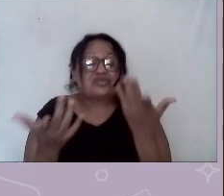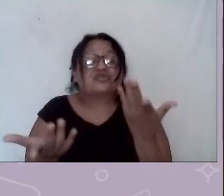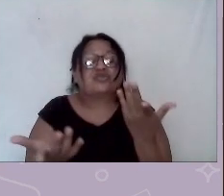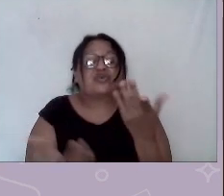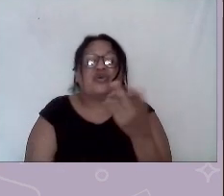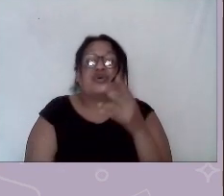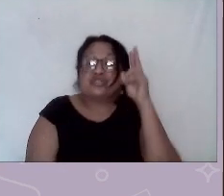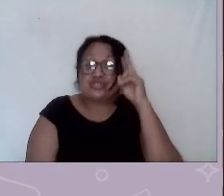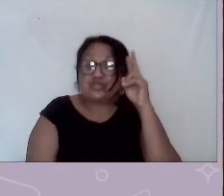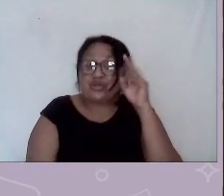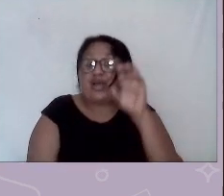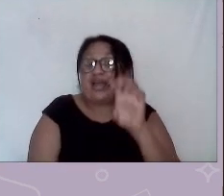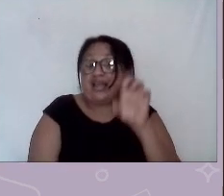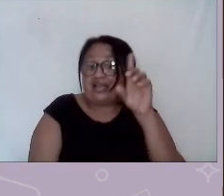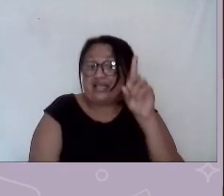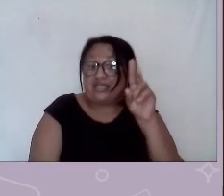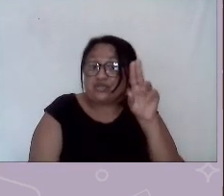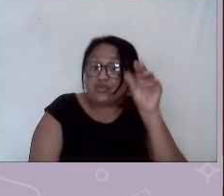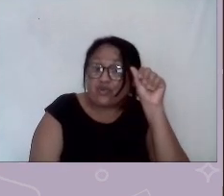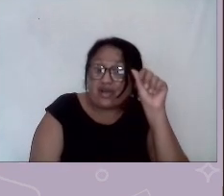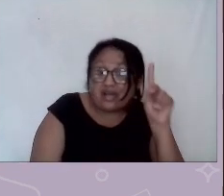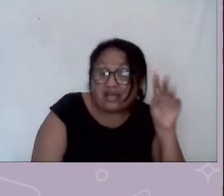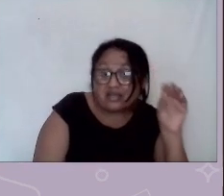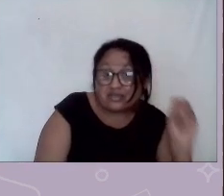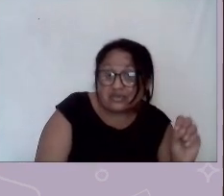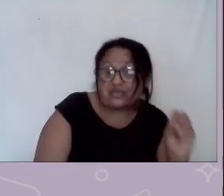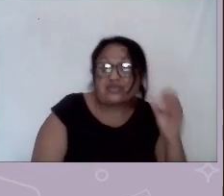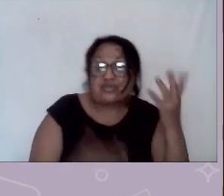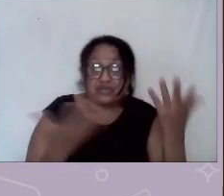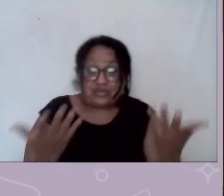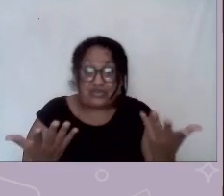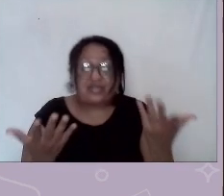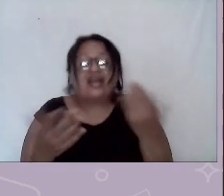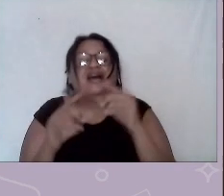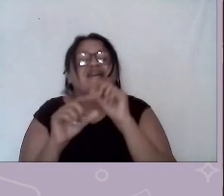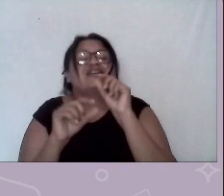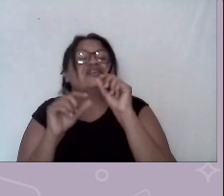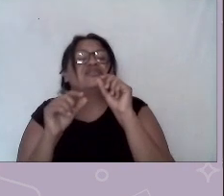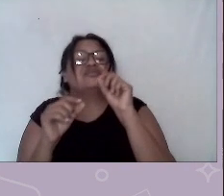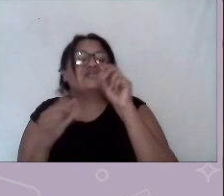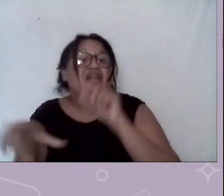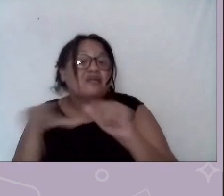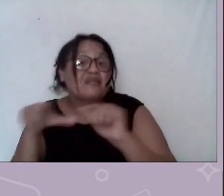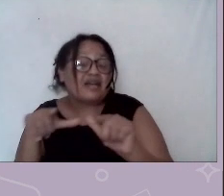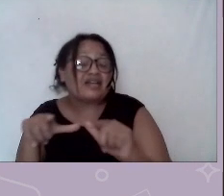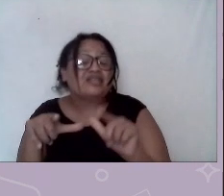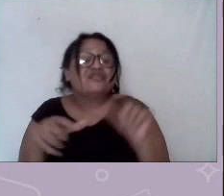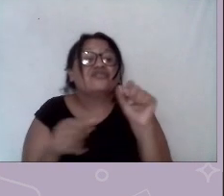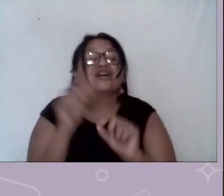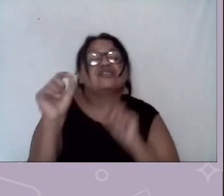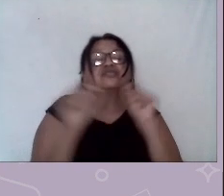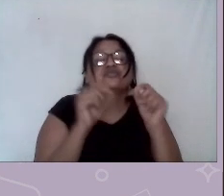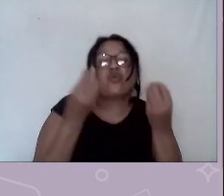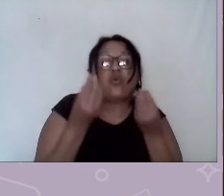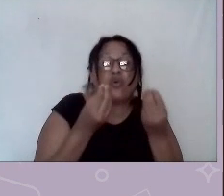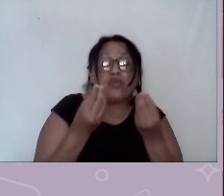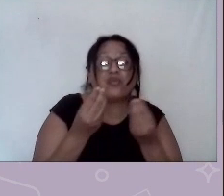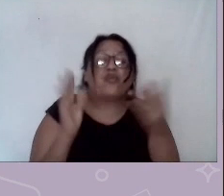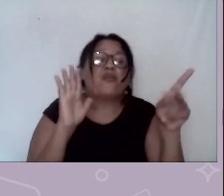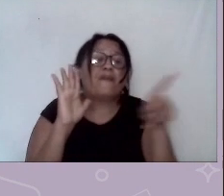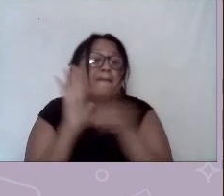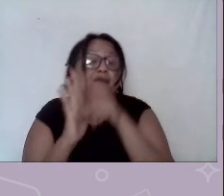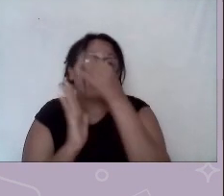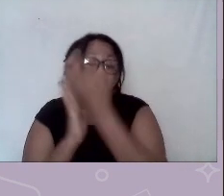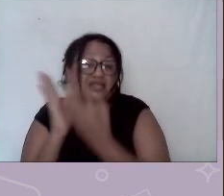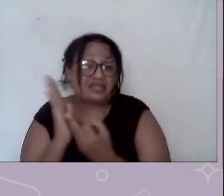ofício quer dizer o trabalho do historiador se faz o próprio texto pessoal que traz